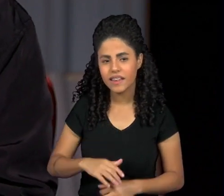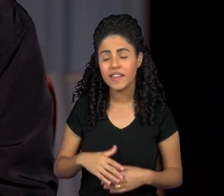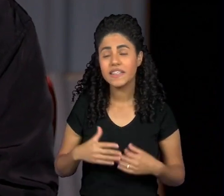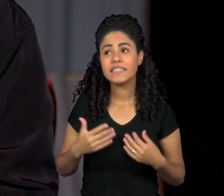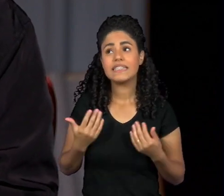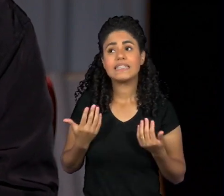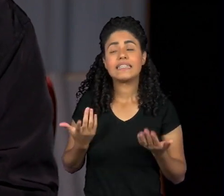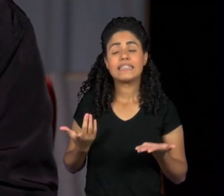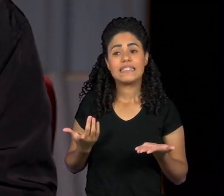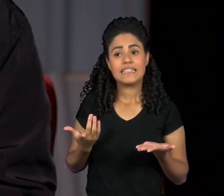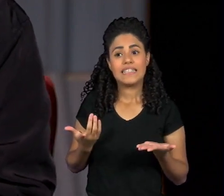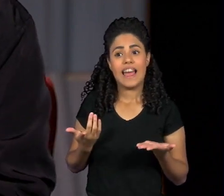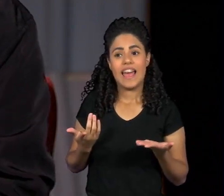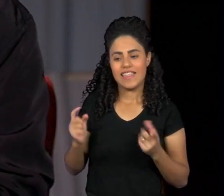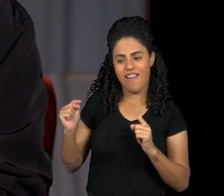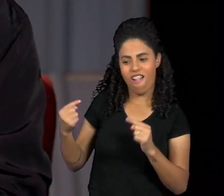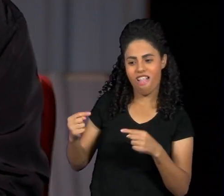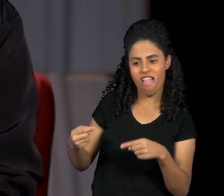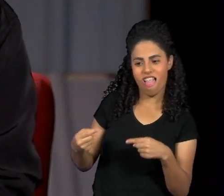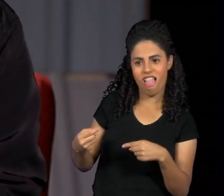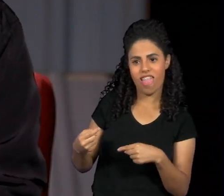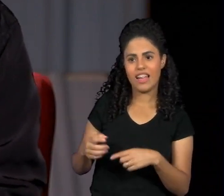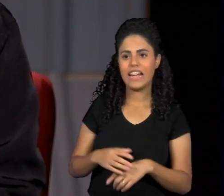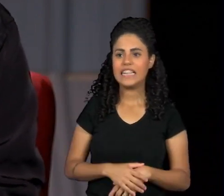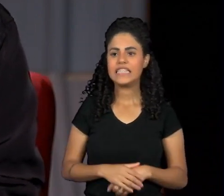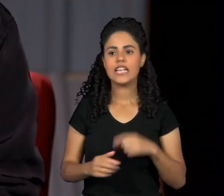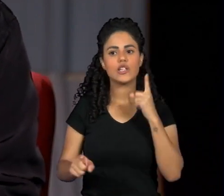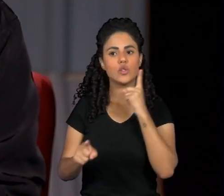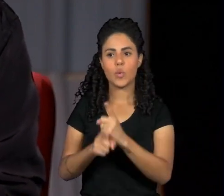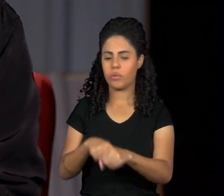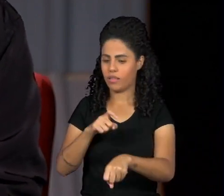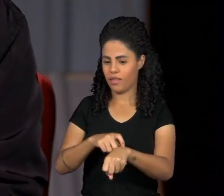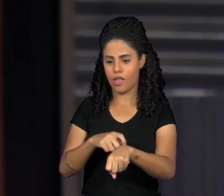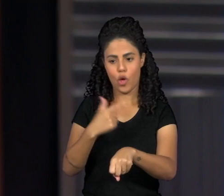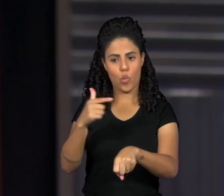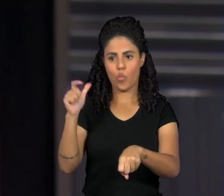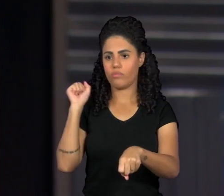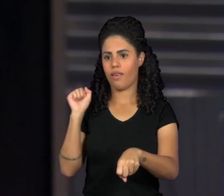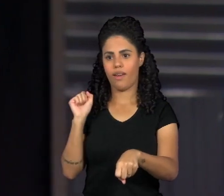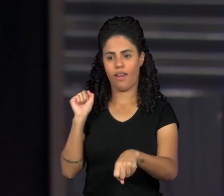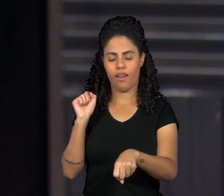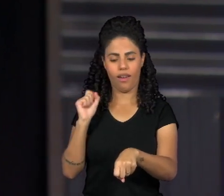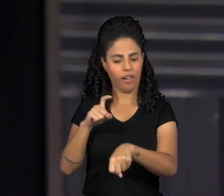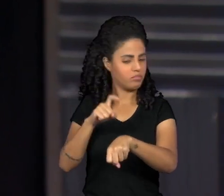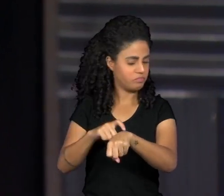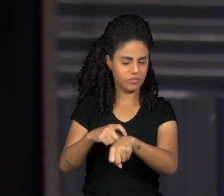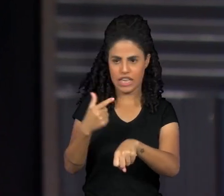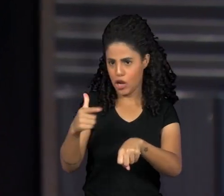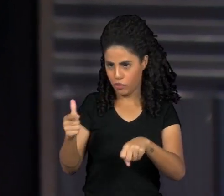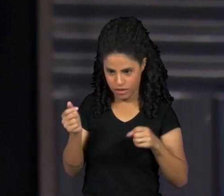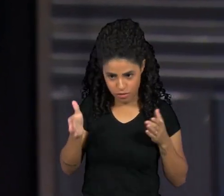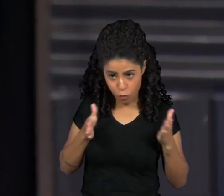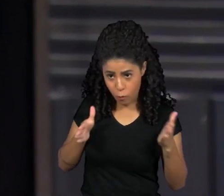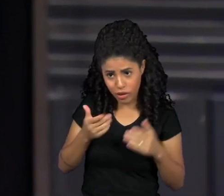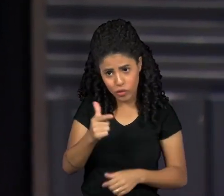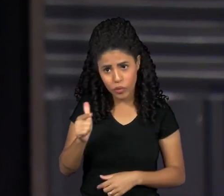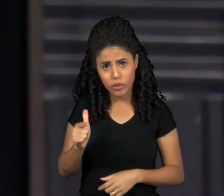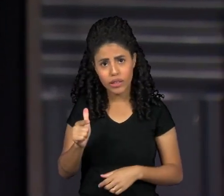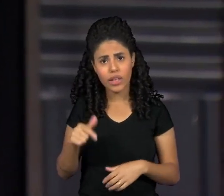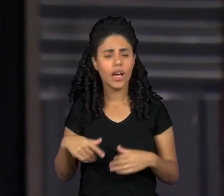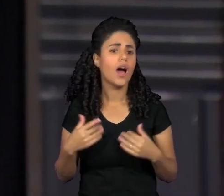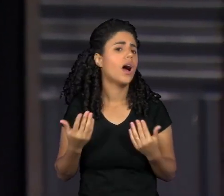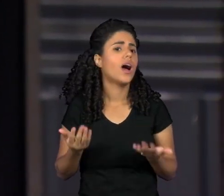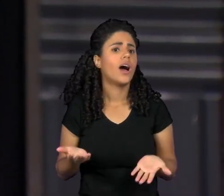Essa é uma provocação. Eu descobri que não tem tempo. Não. Pelo menos neste momento em que ainda tragédia. preciso me